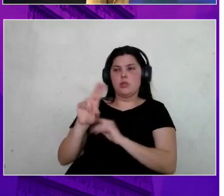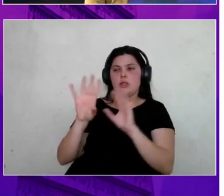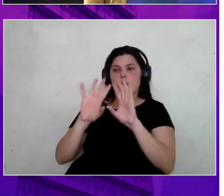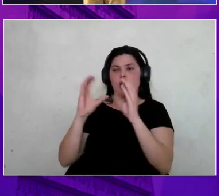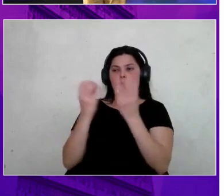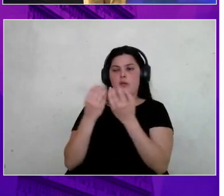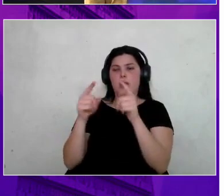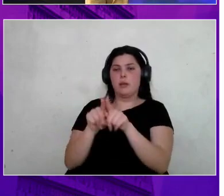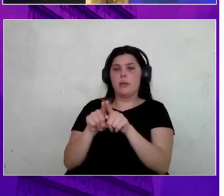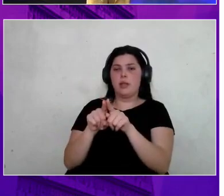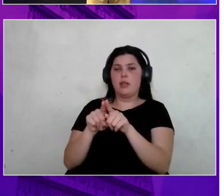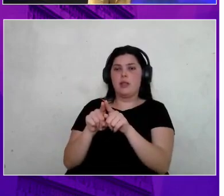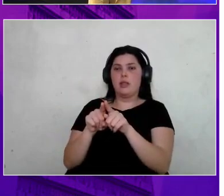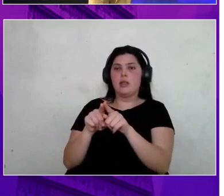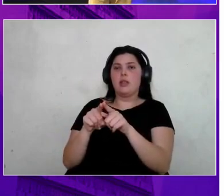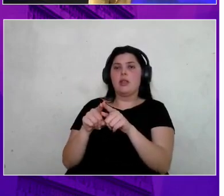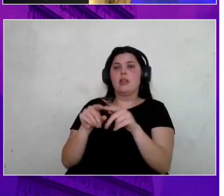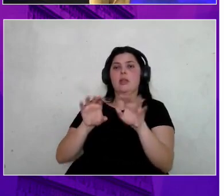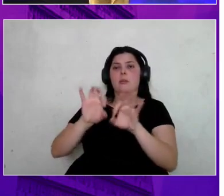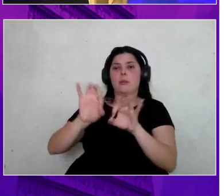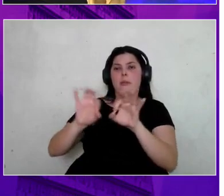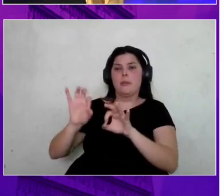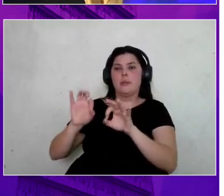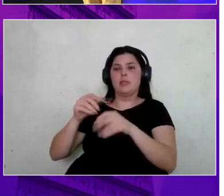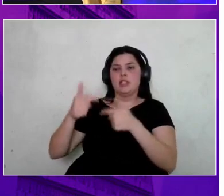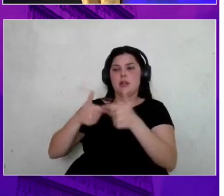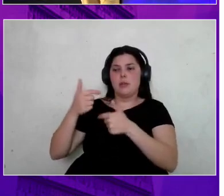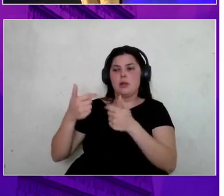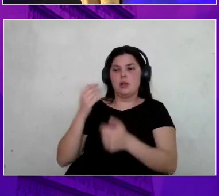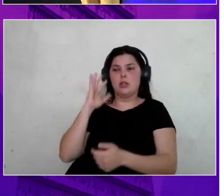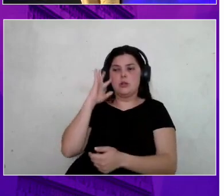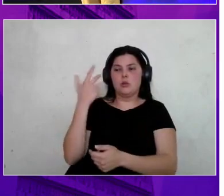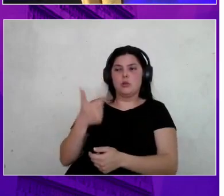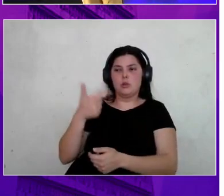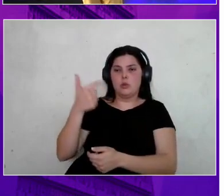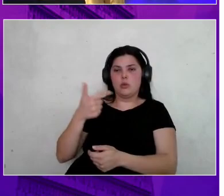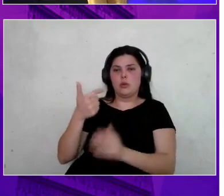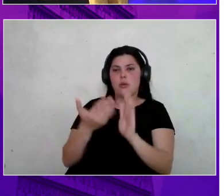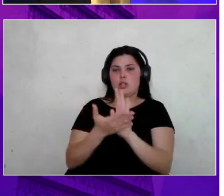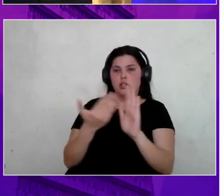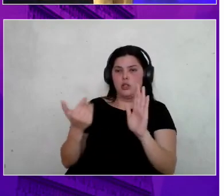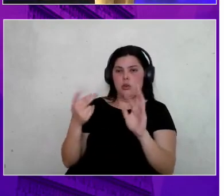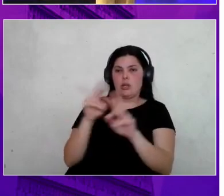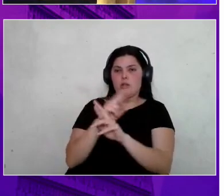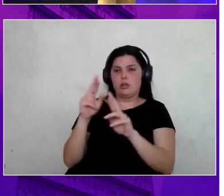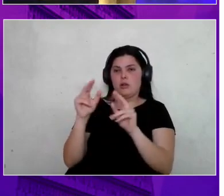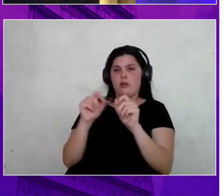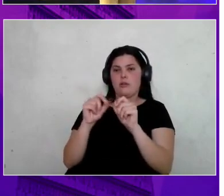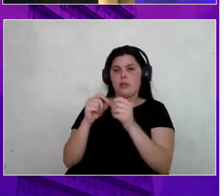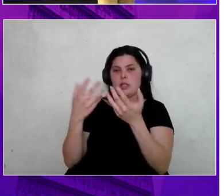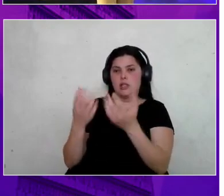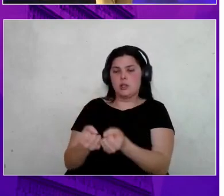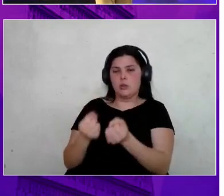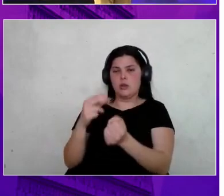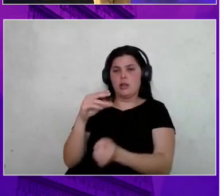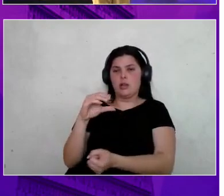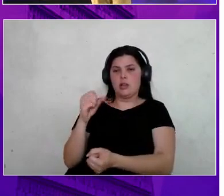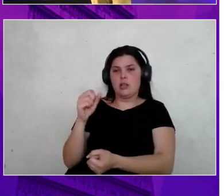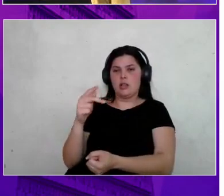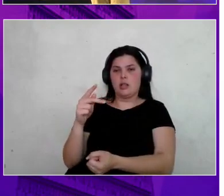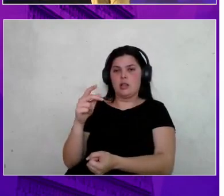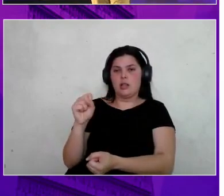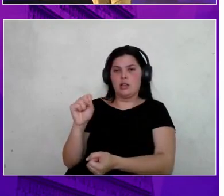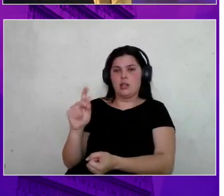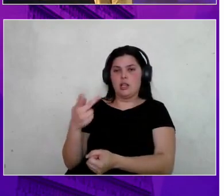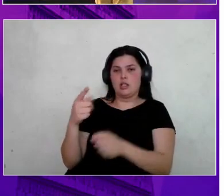de serviço. Na solução 2, a gente deixou de usar o banco relacional e fez a adoção de Cache e Azure Functions.